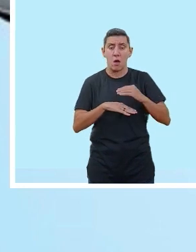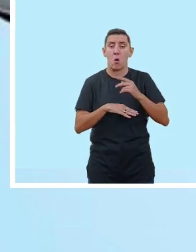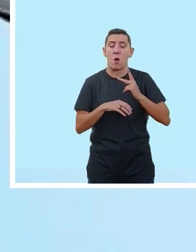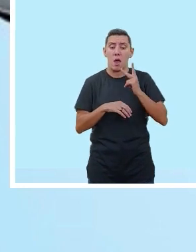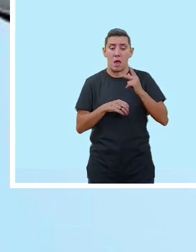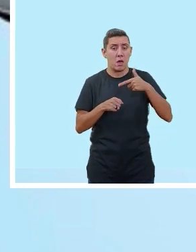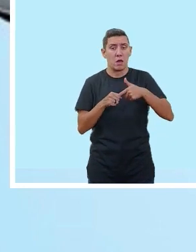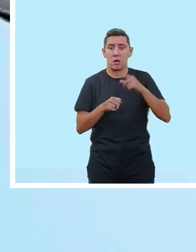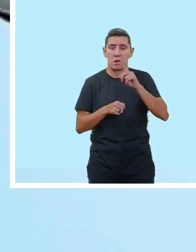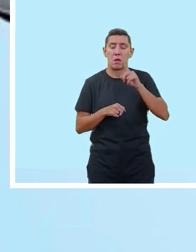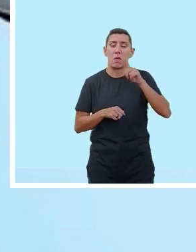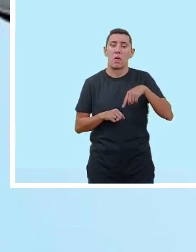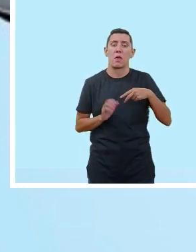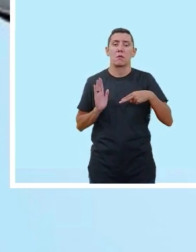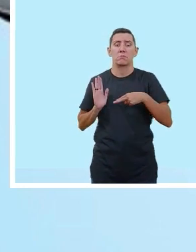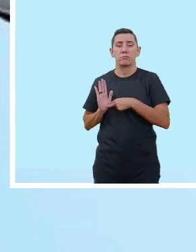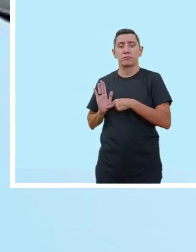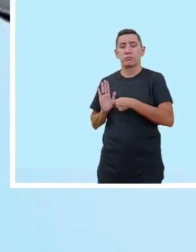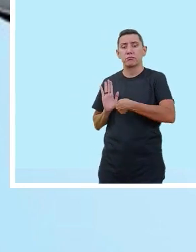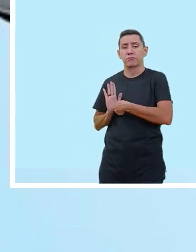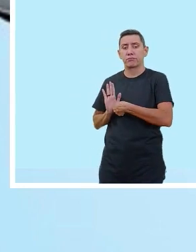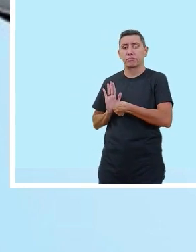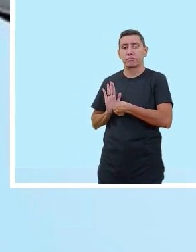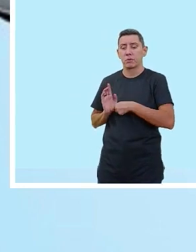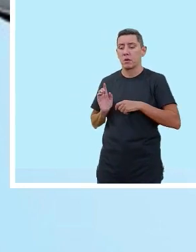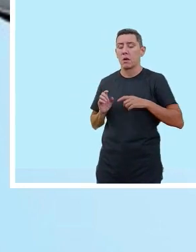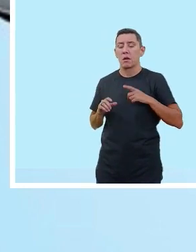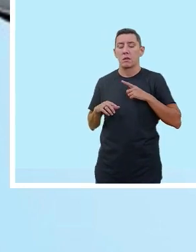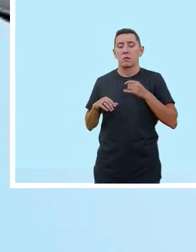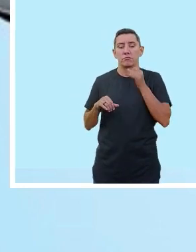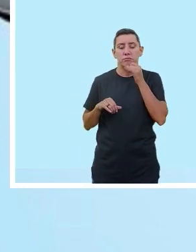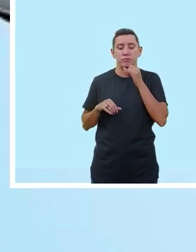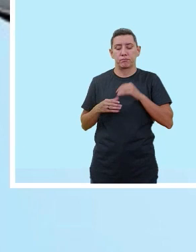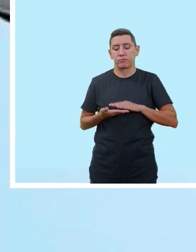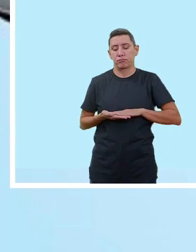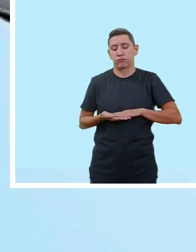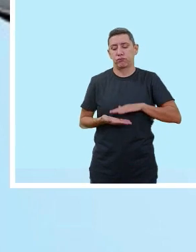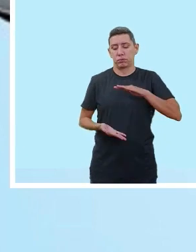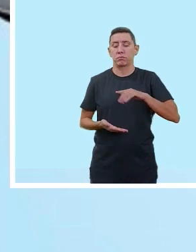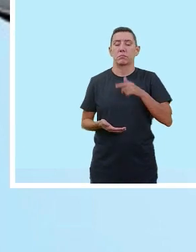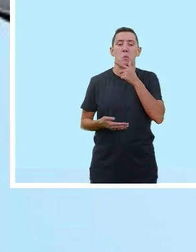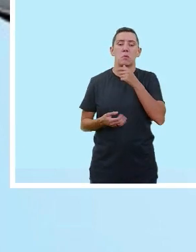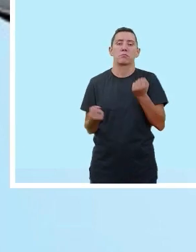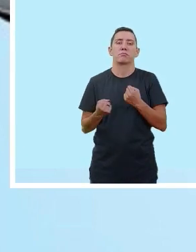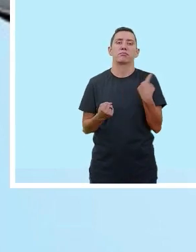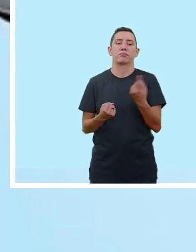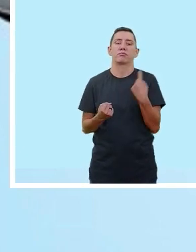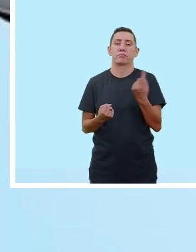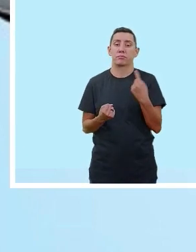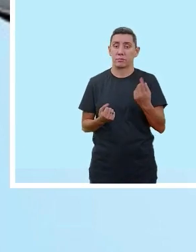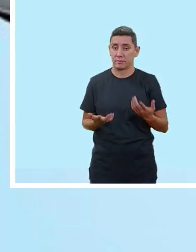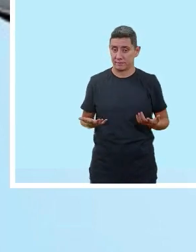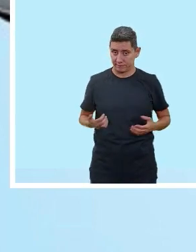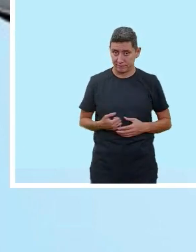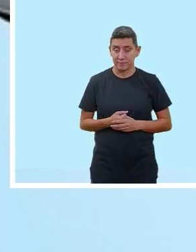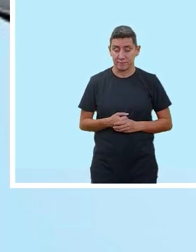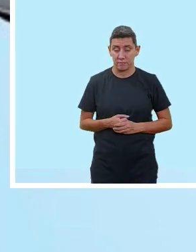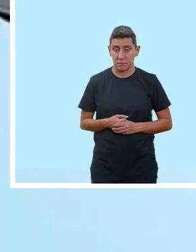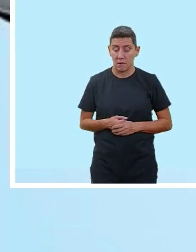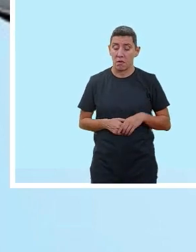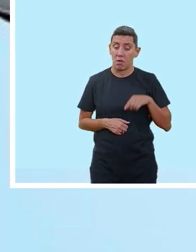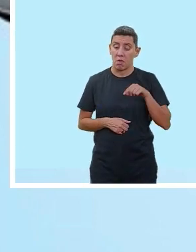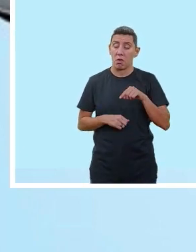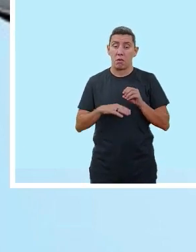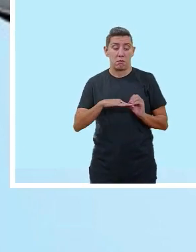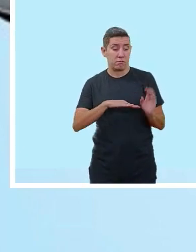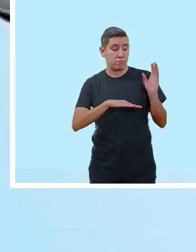né? Porque, como eu comentei com vocês, um dos principais emissores de dióxido de carbono na atmosfera é